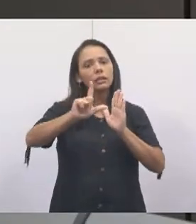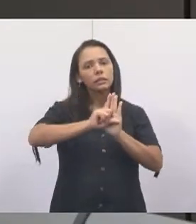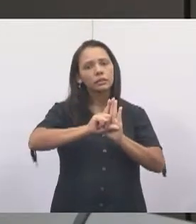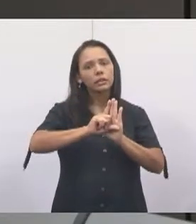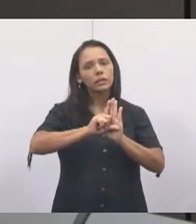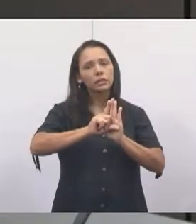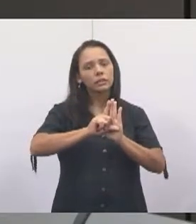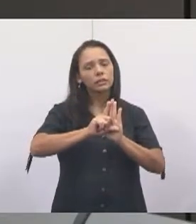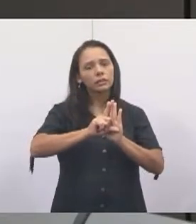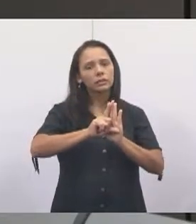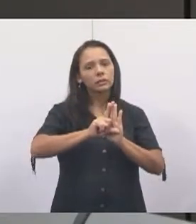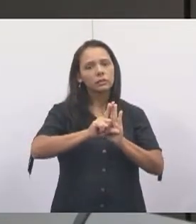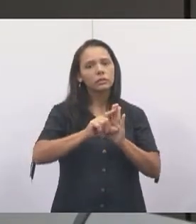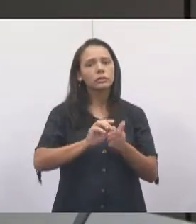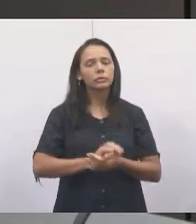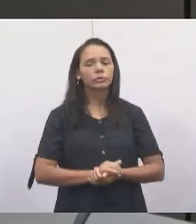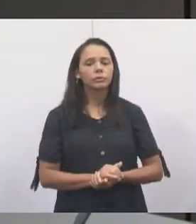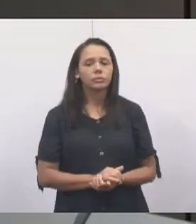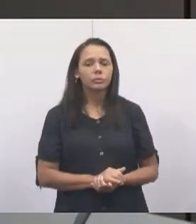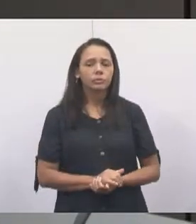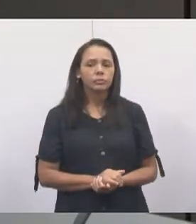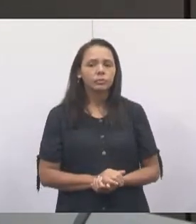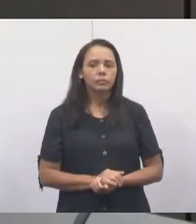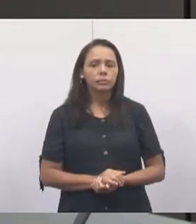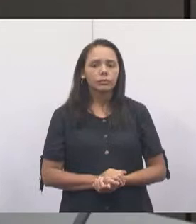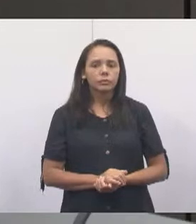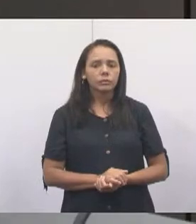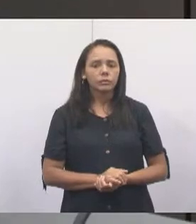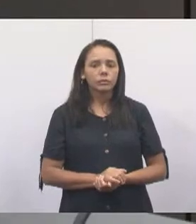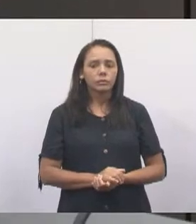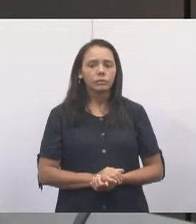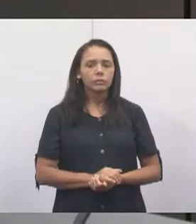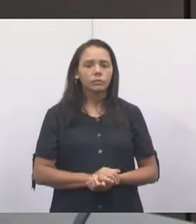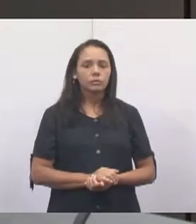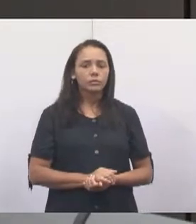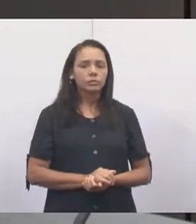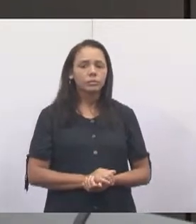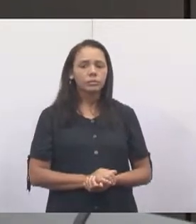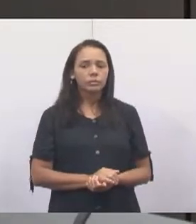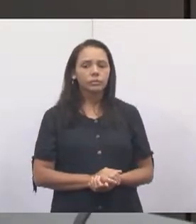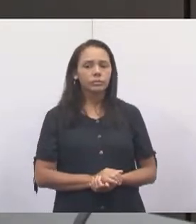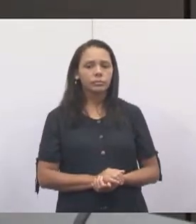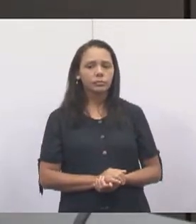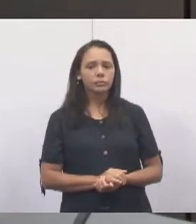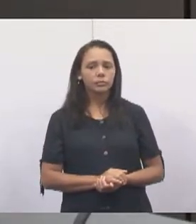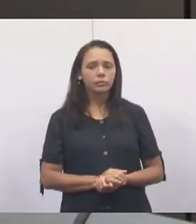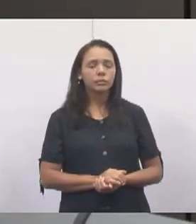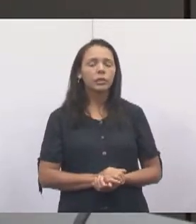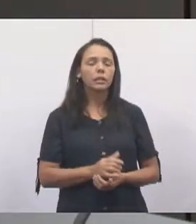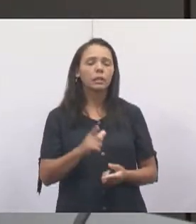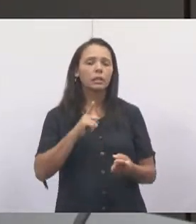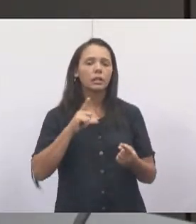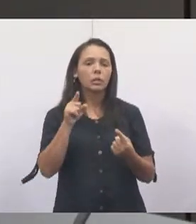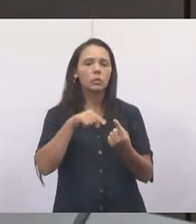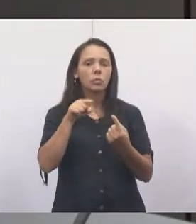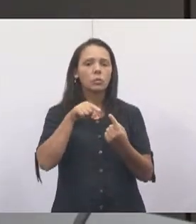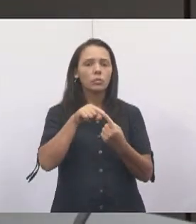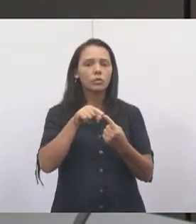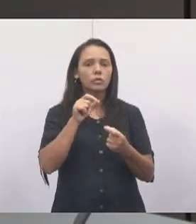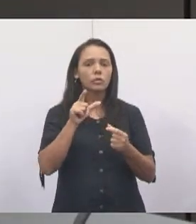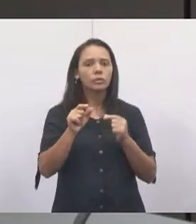legitimamente imposta pelo ente federativo, no maior amplitude jurídico-constitucional, que tem por objetivo